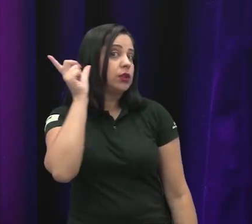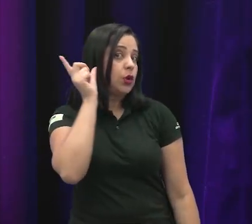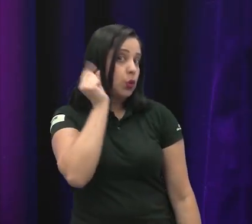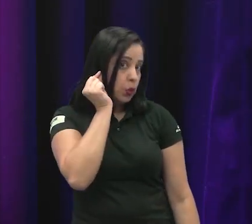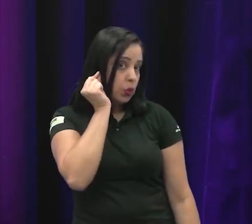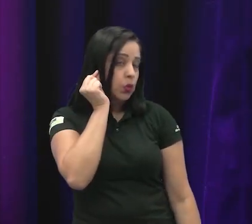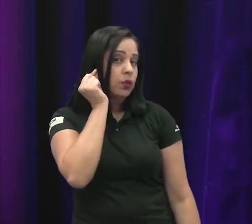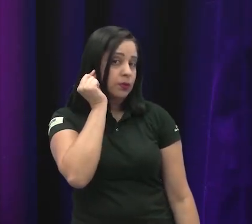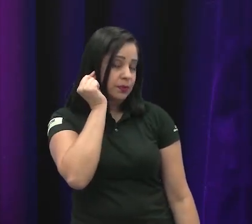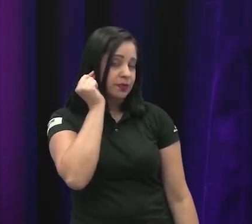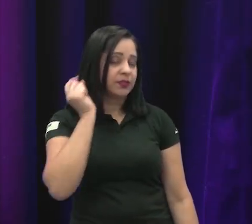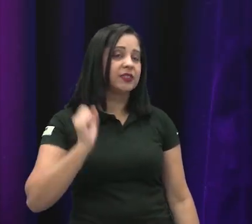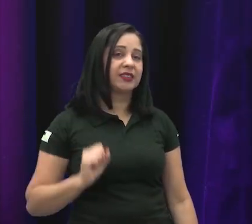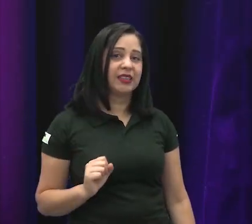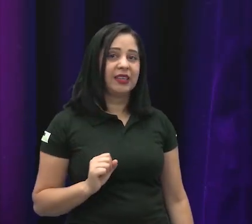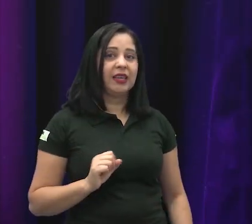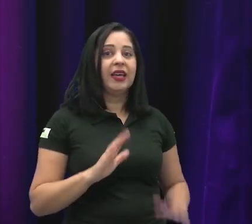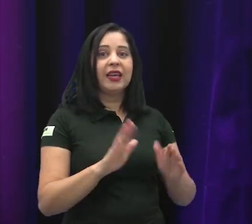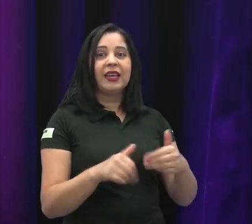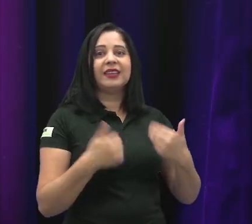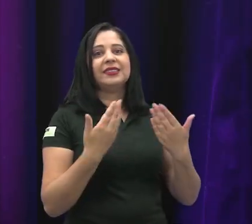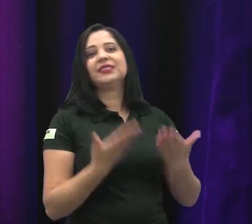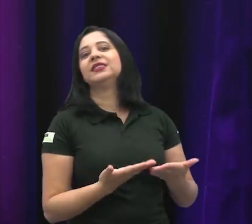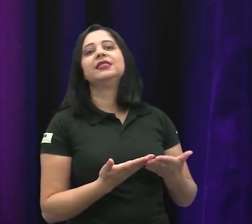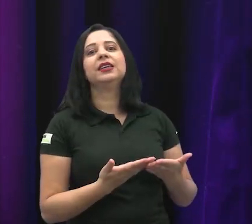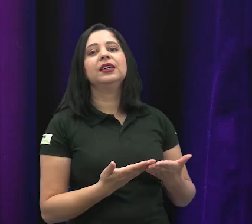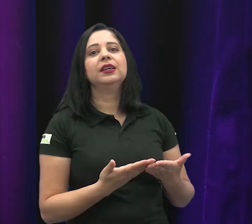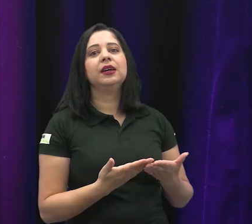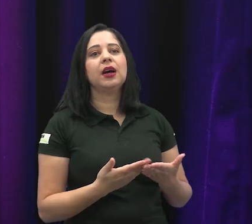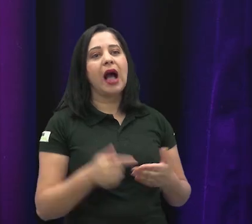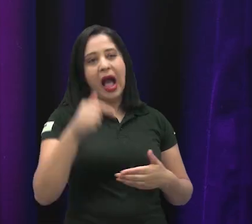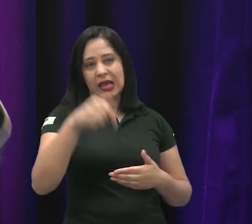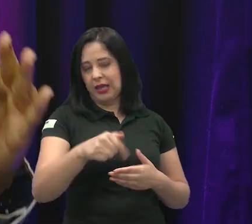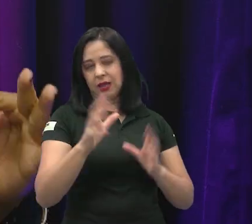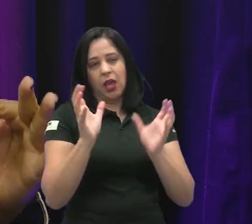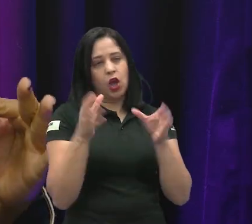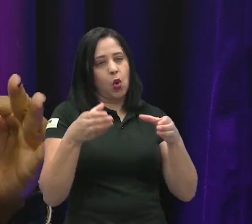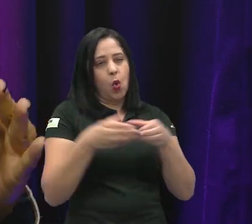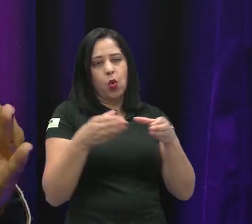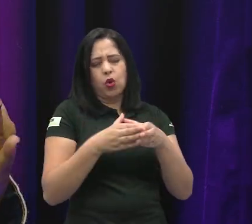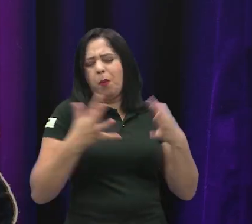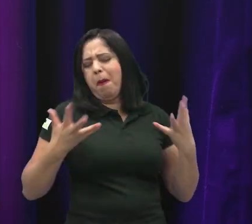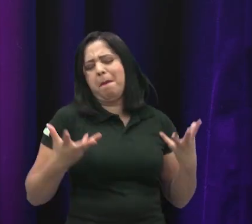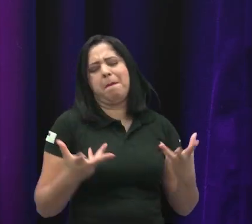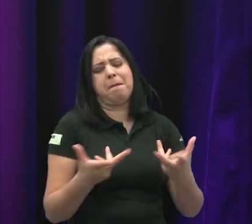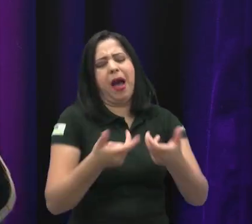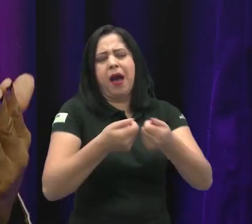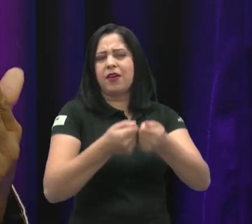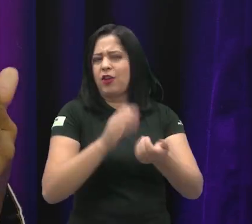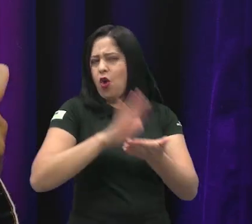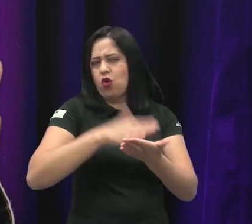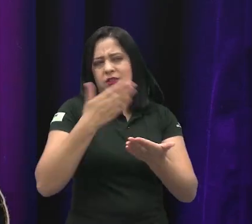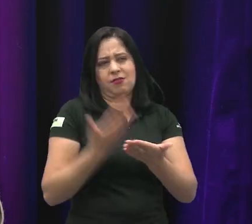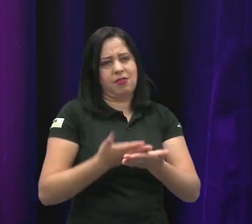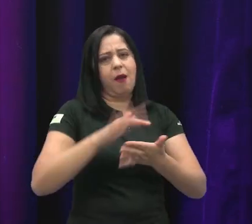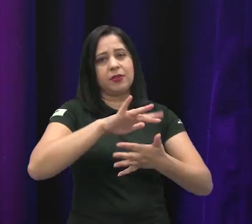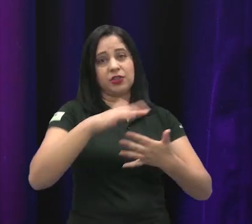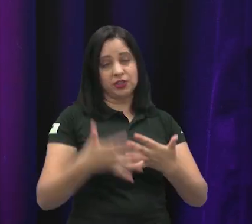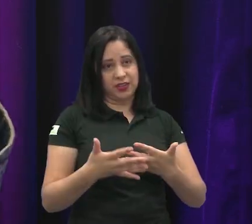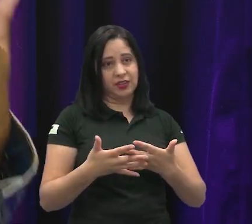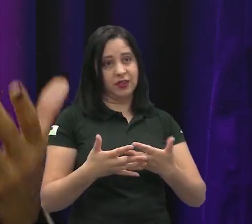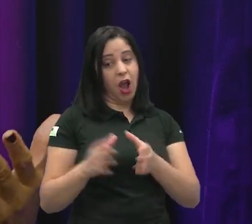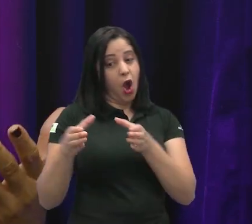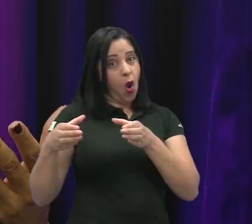deficiência auditiva. Então, como a gente tem uma equipe magnífica, né, de intérpretes de Libras aqui,